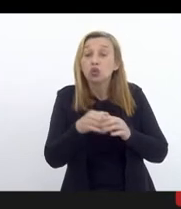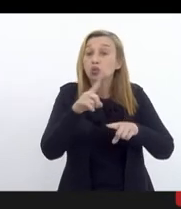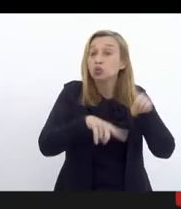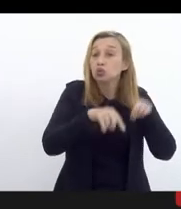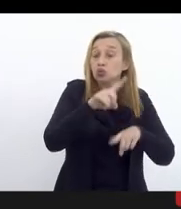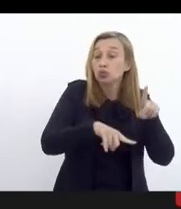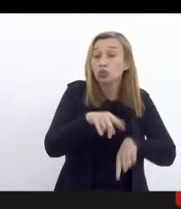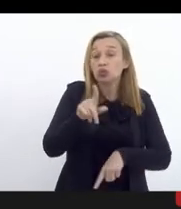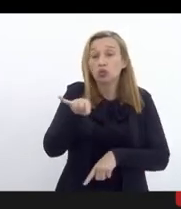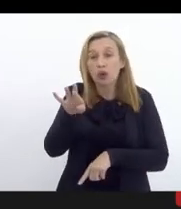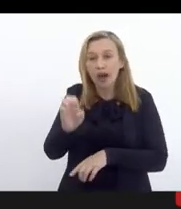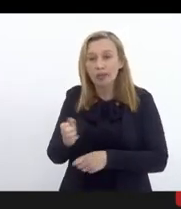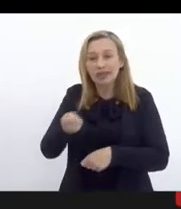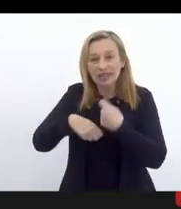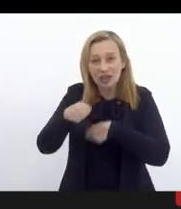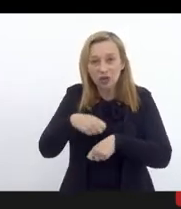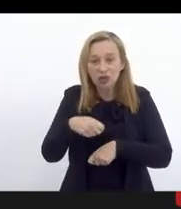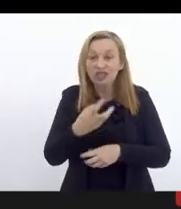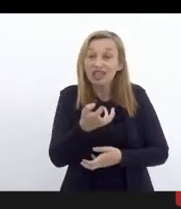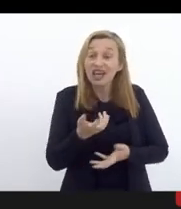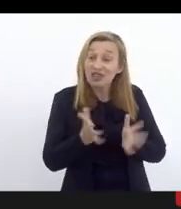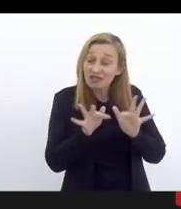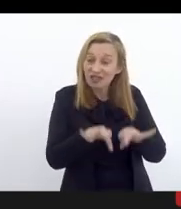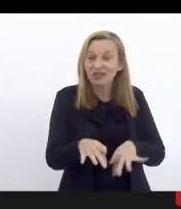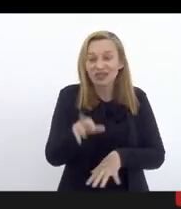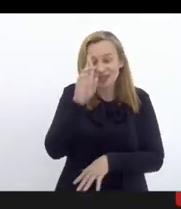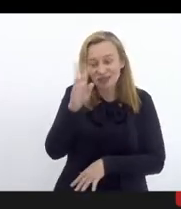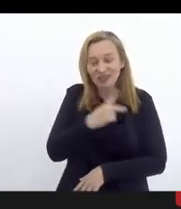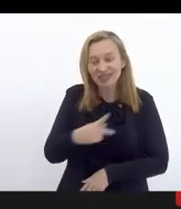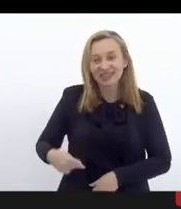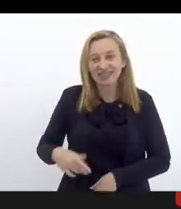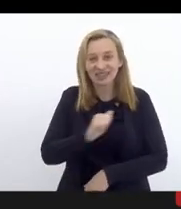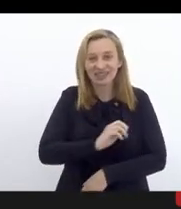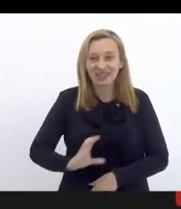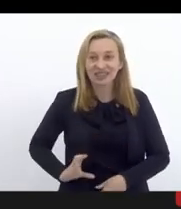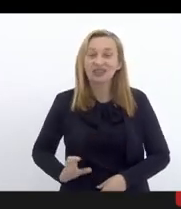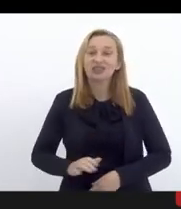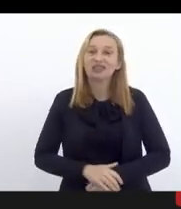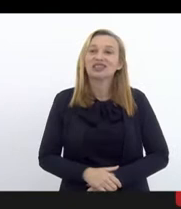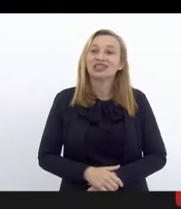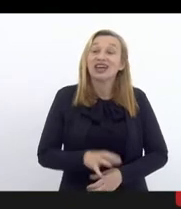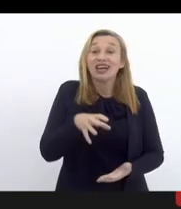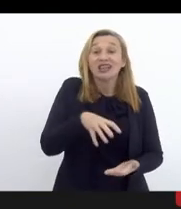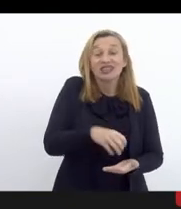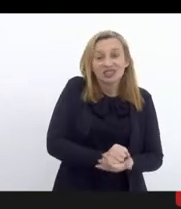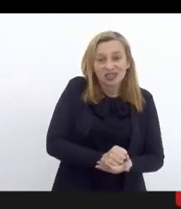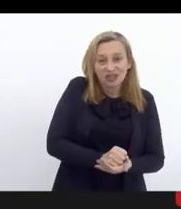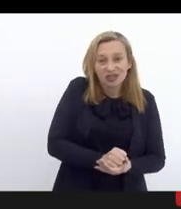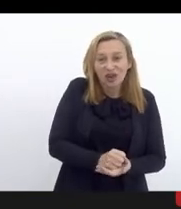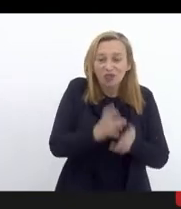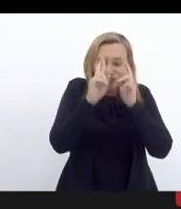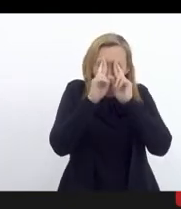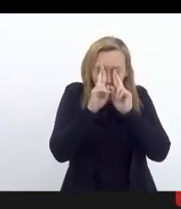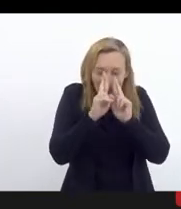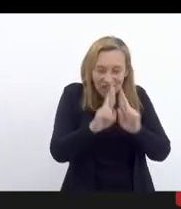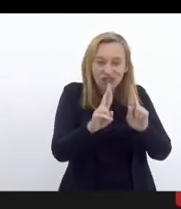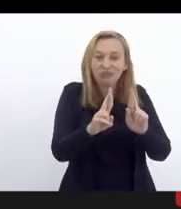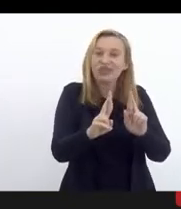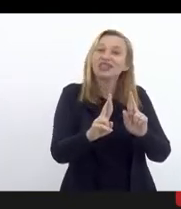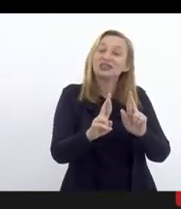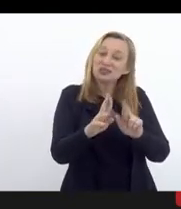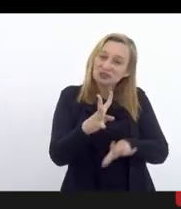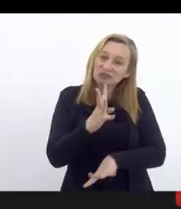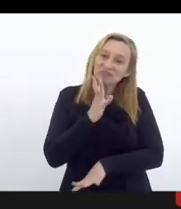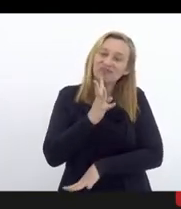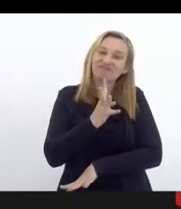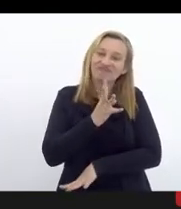do agronegócio. Eu quero, finalmente, presidente André Siciliano, registrar o respeito que